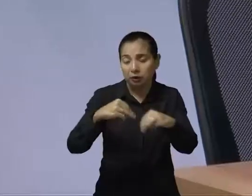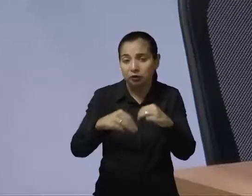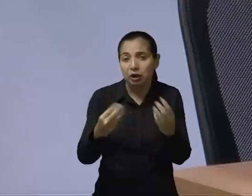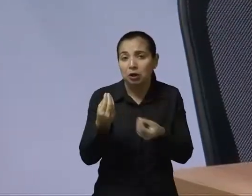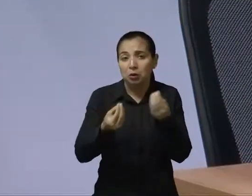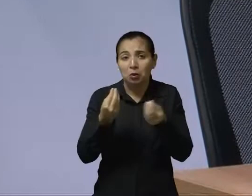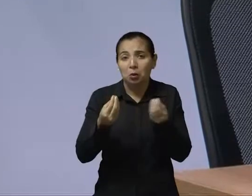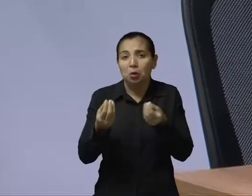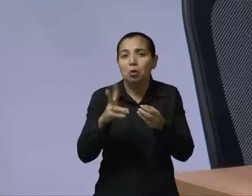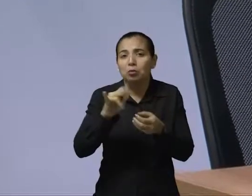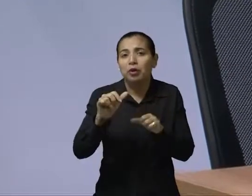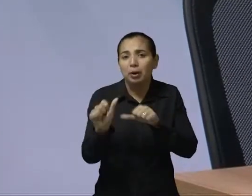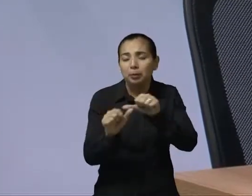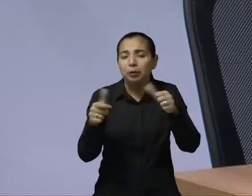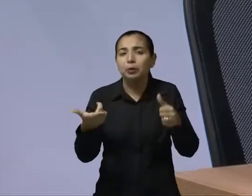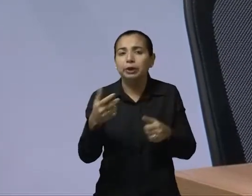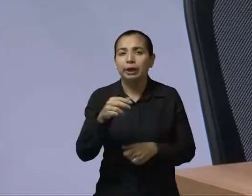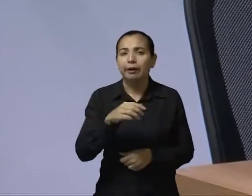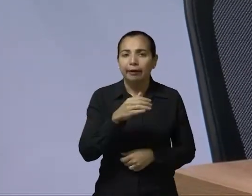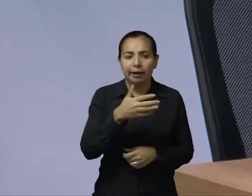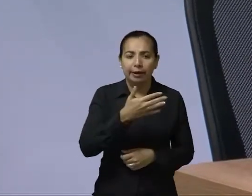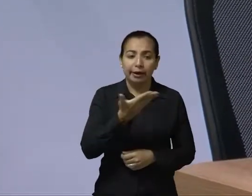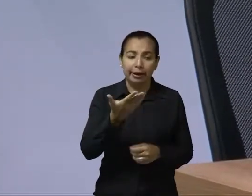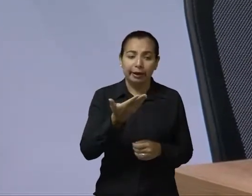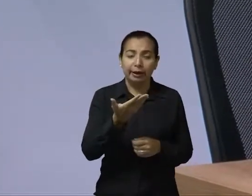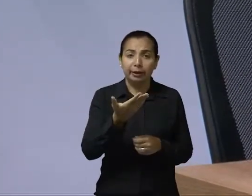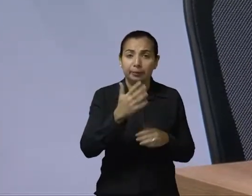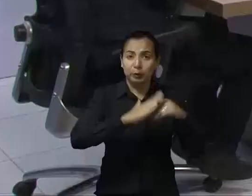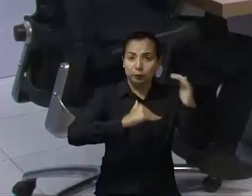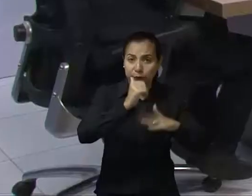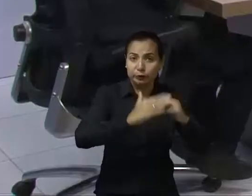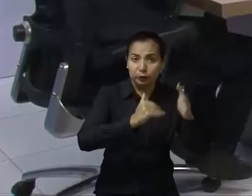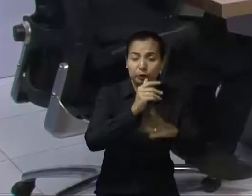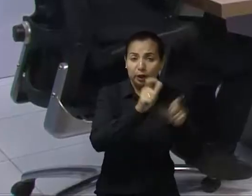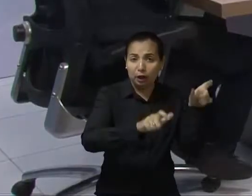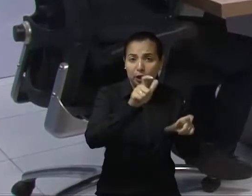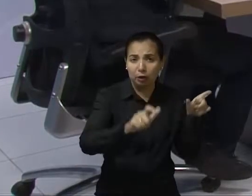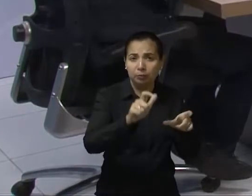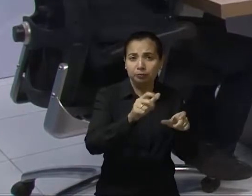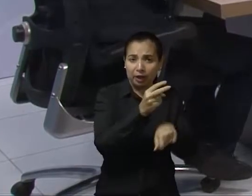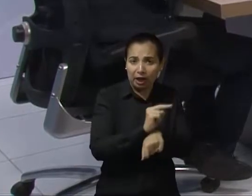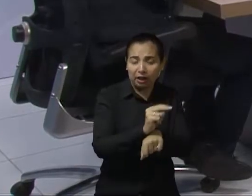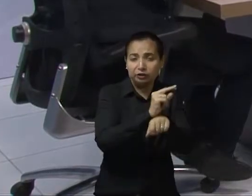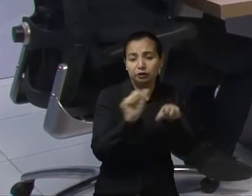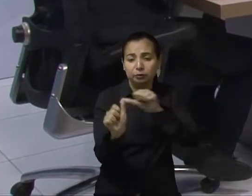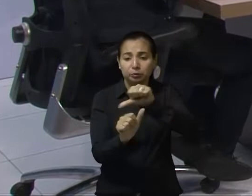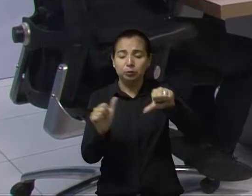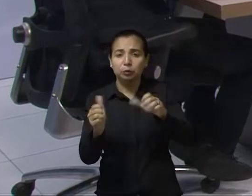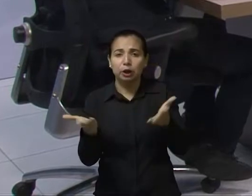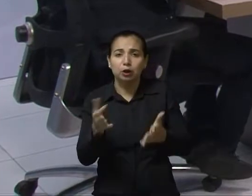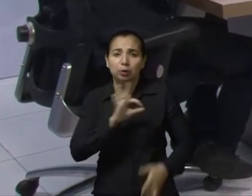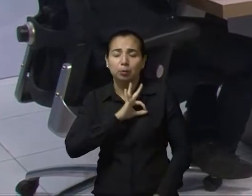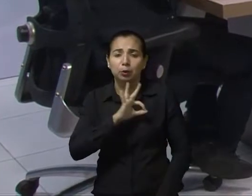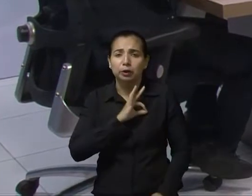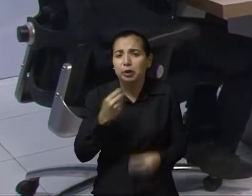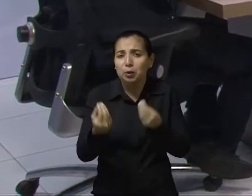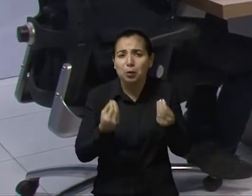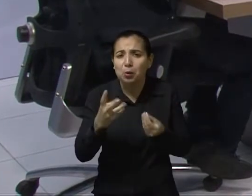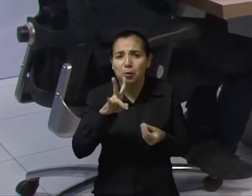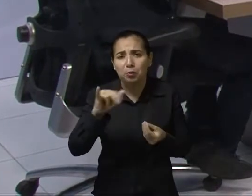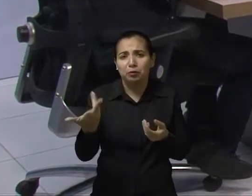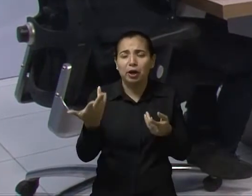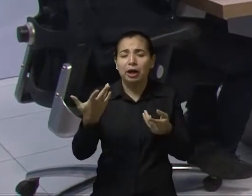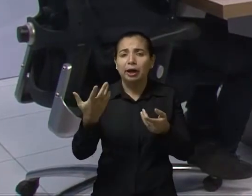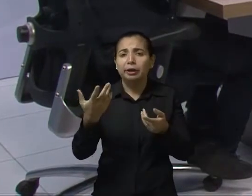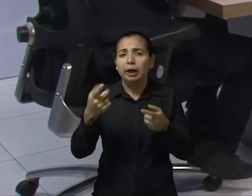integração dos agentes penitenciários hoje para dentro desse arcabouço maior de uma política de segurança pública a